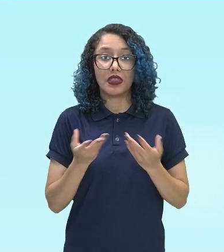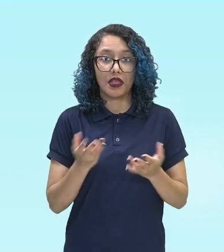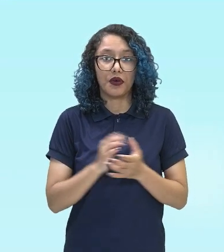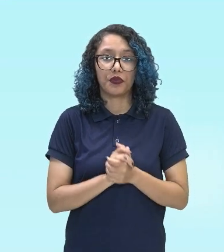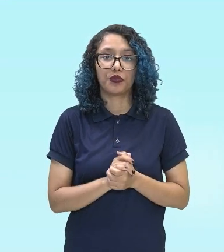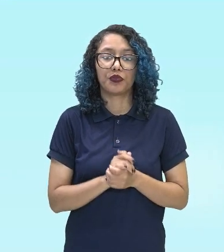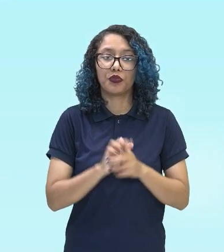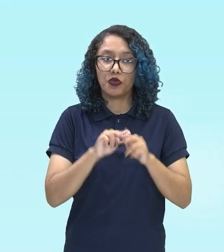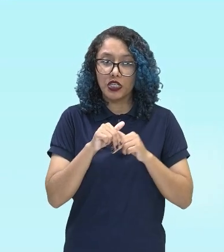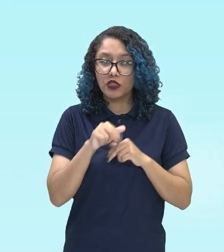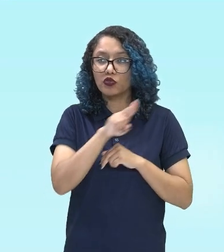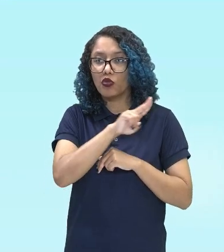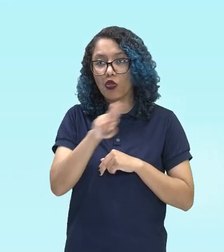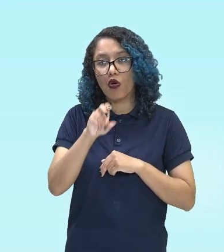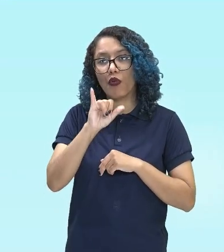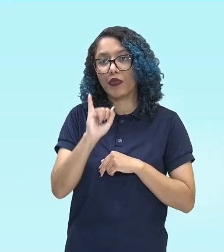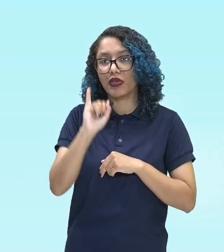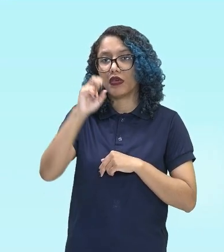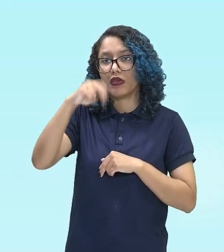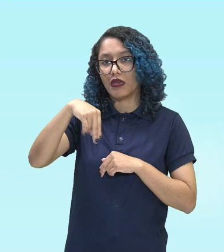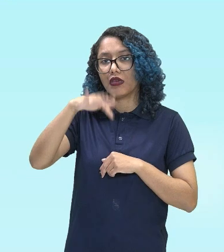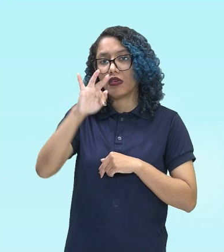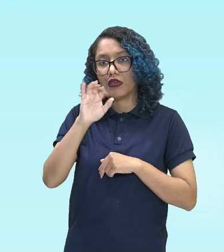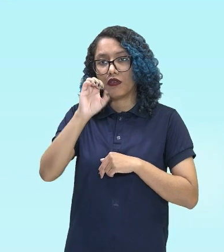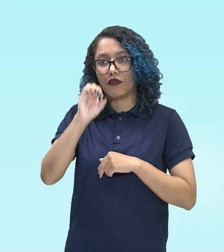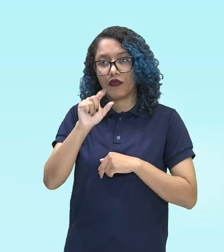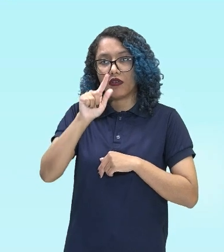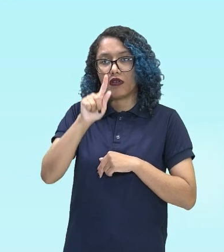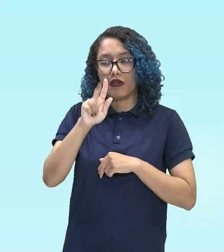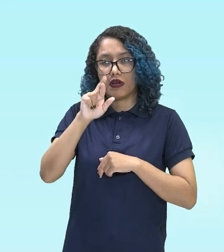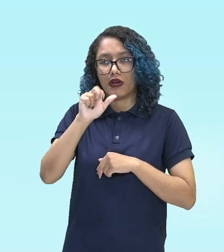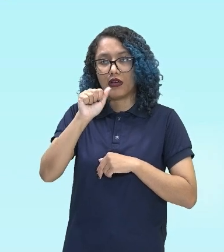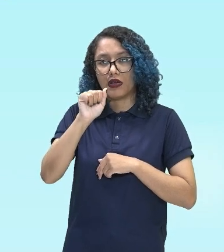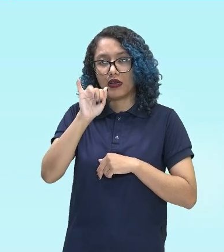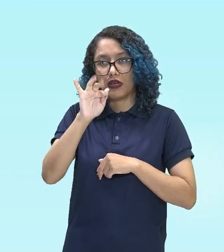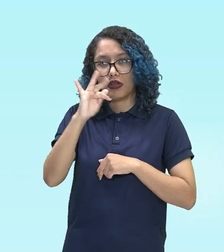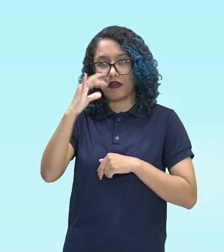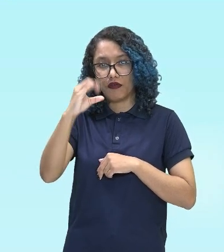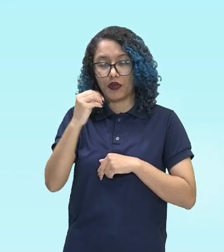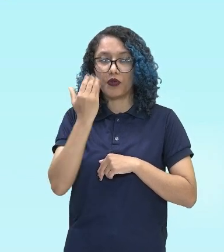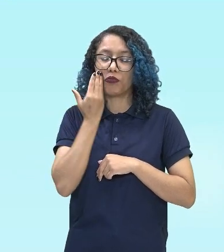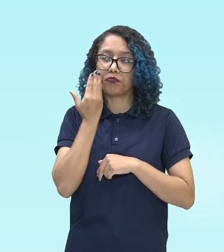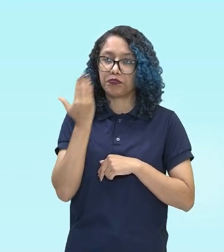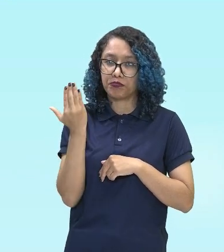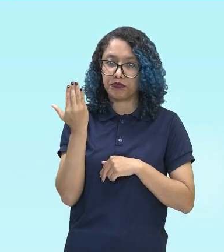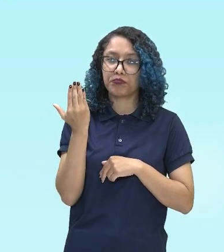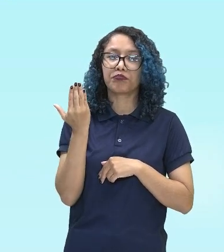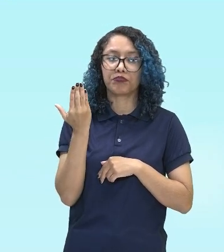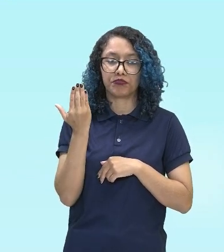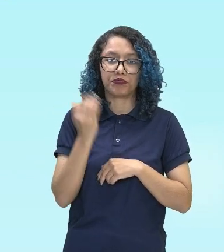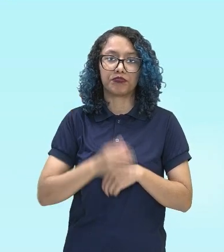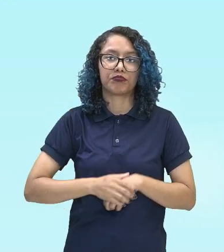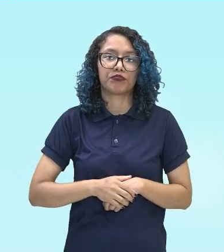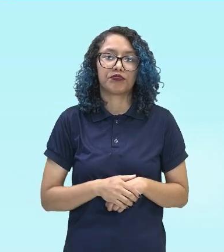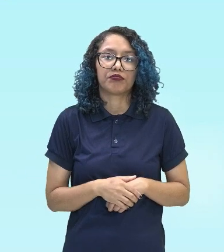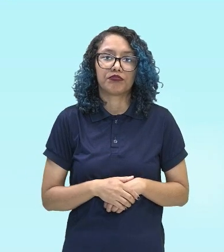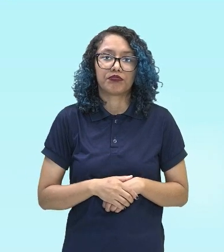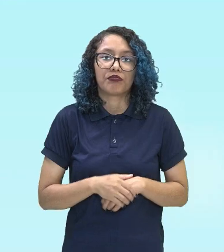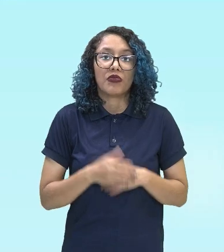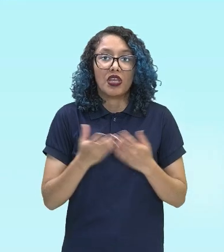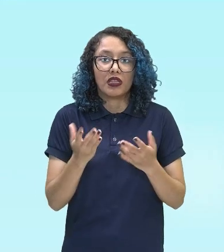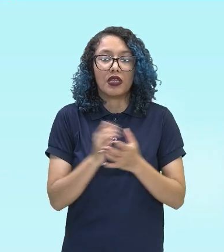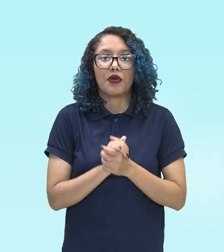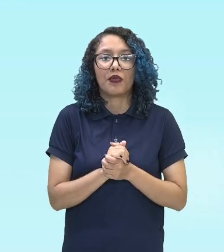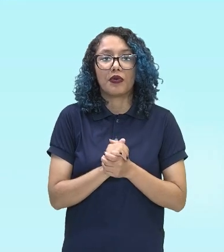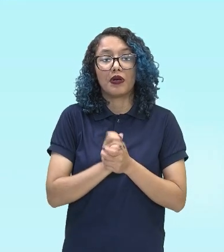de infográfico. Então, no infográfico, você percebe o consumo da quantidade de água